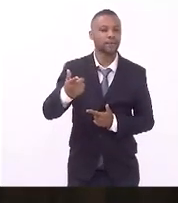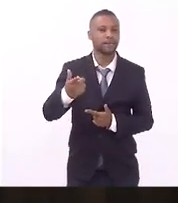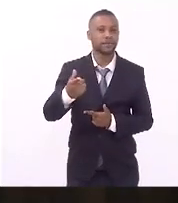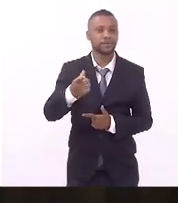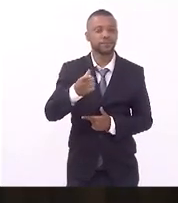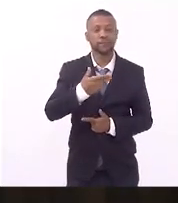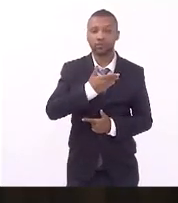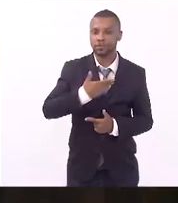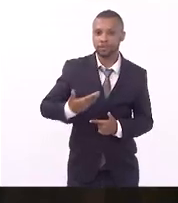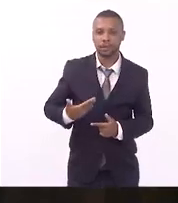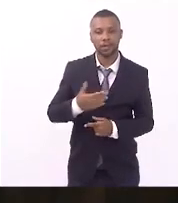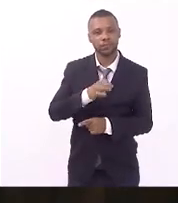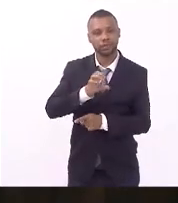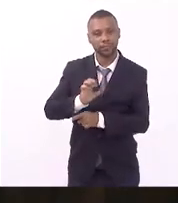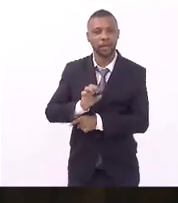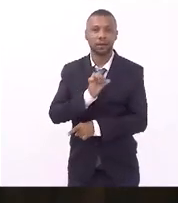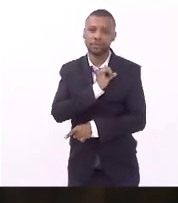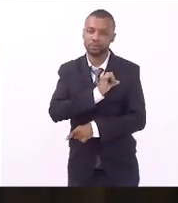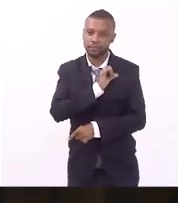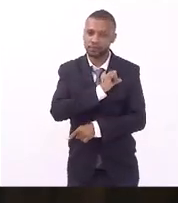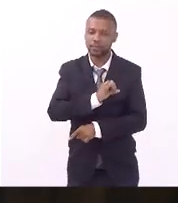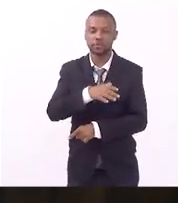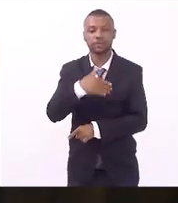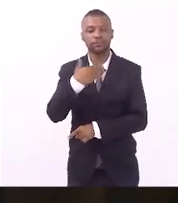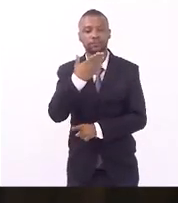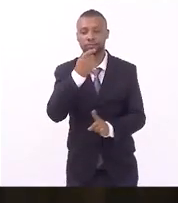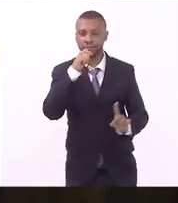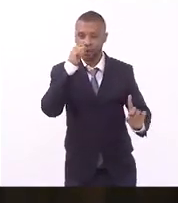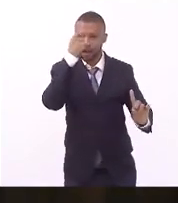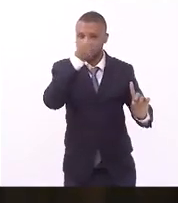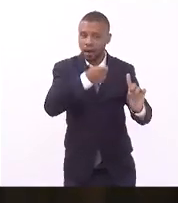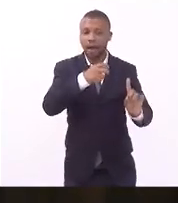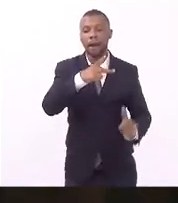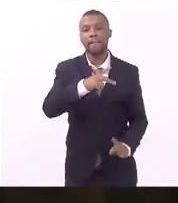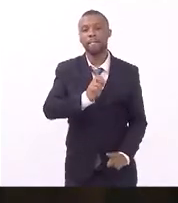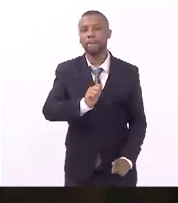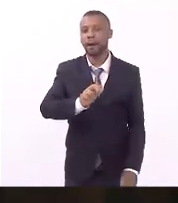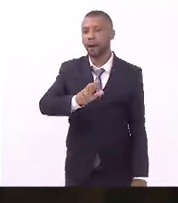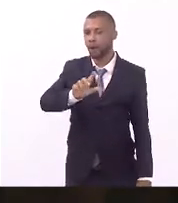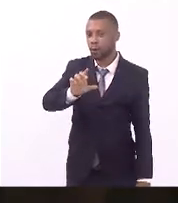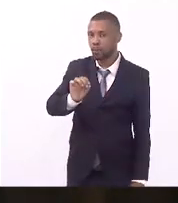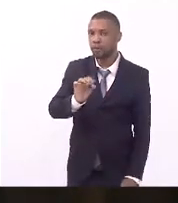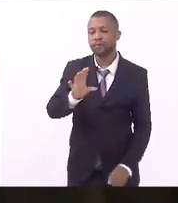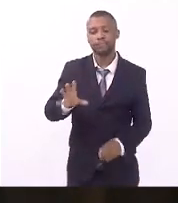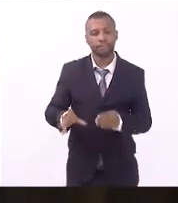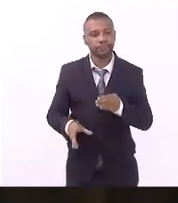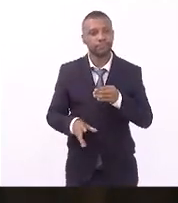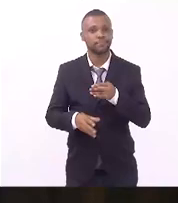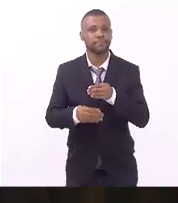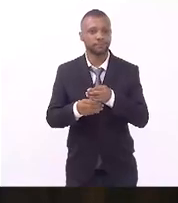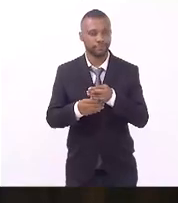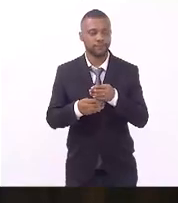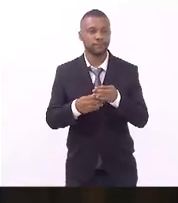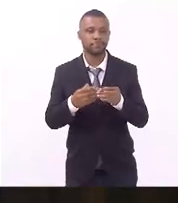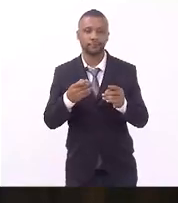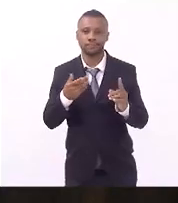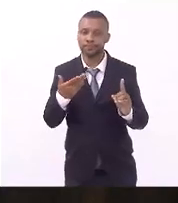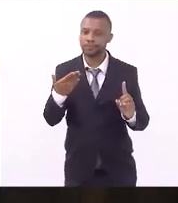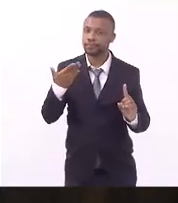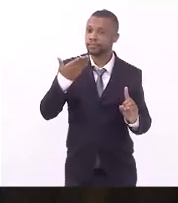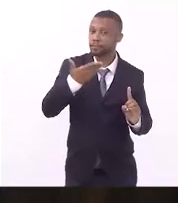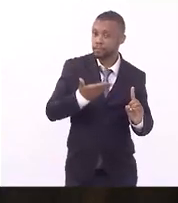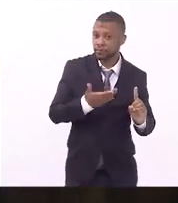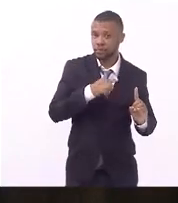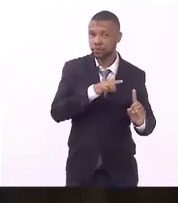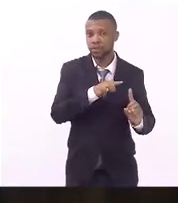Rio de Janeiro, a Paulo Jerônimo de Souza, reiterando a ele os